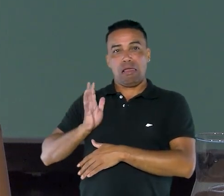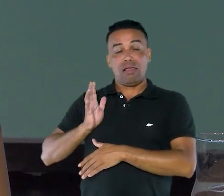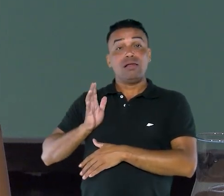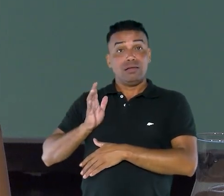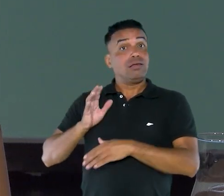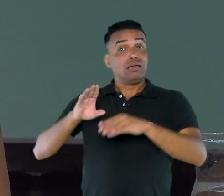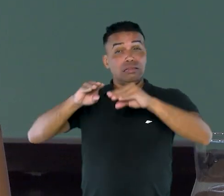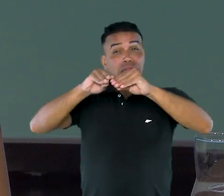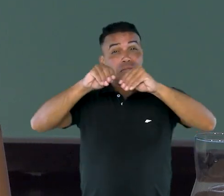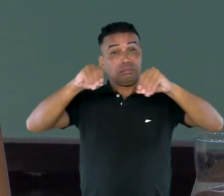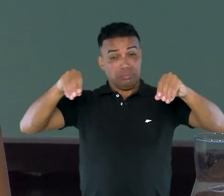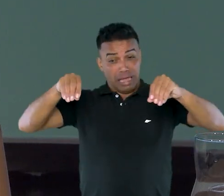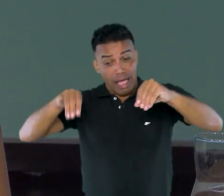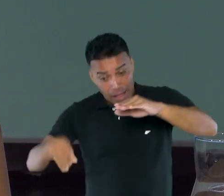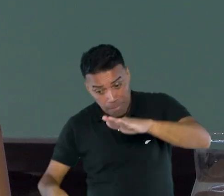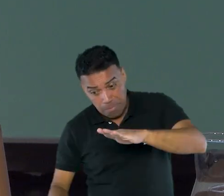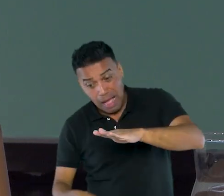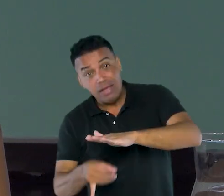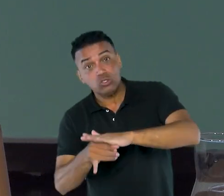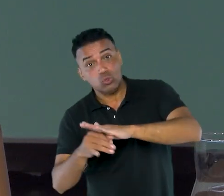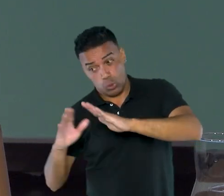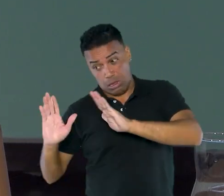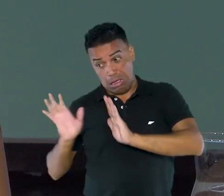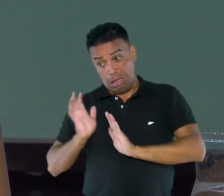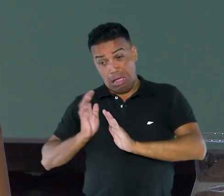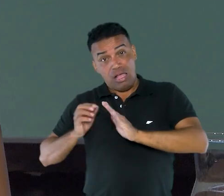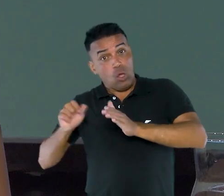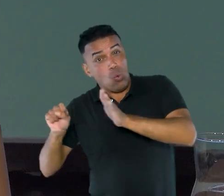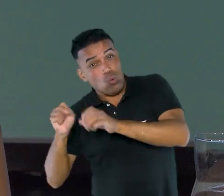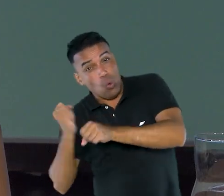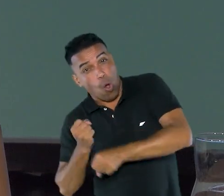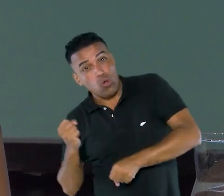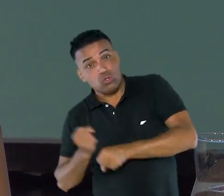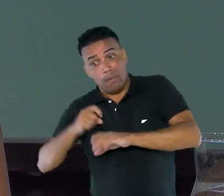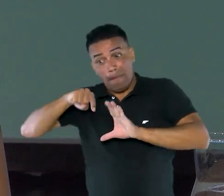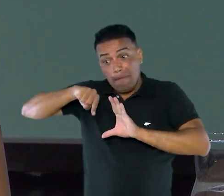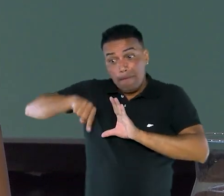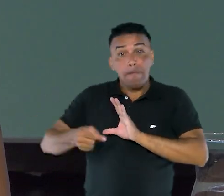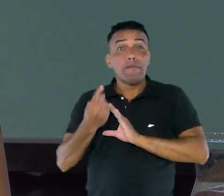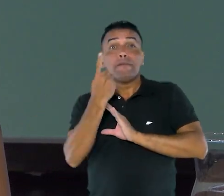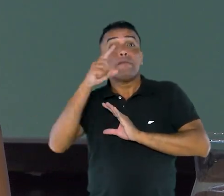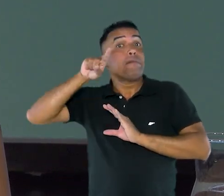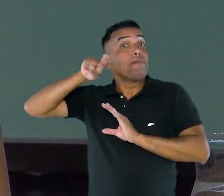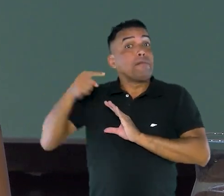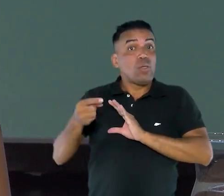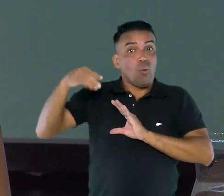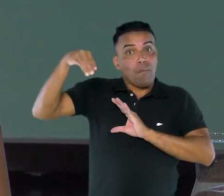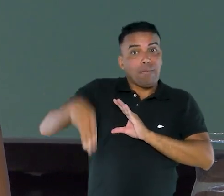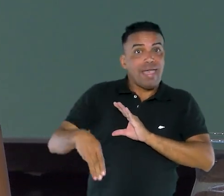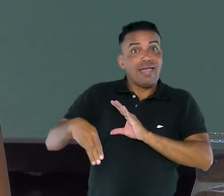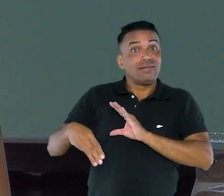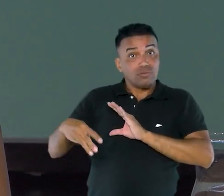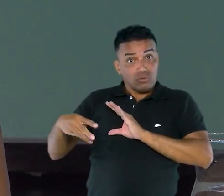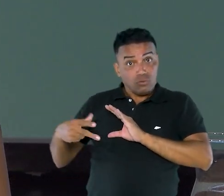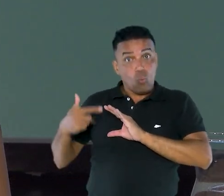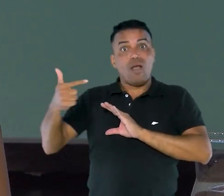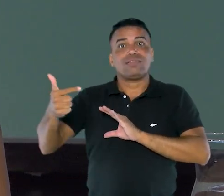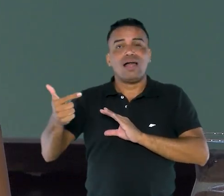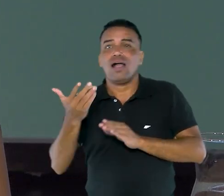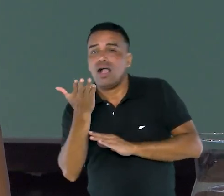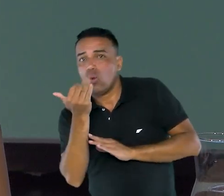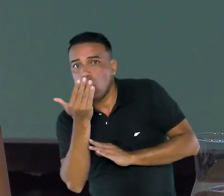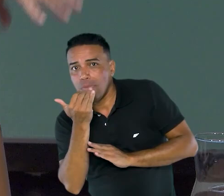bunkers incríveis, que têm 1.000 metros quadrados,